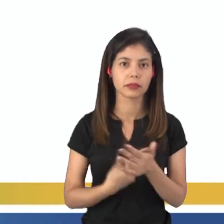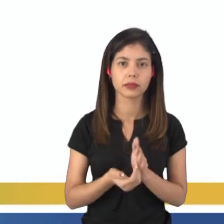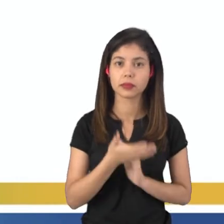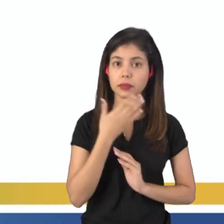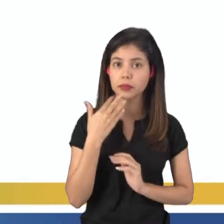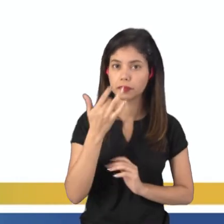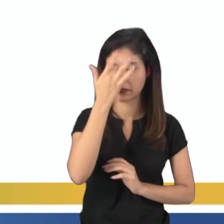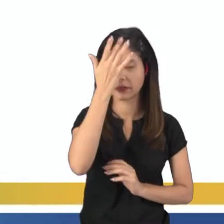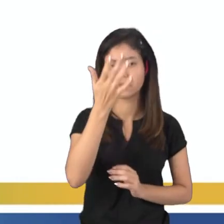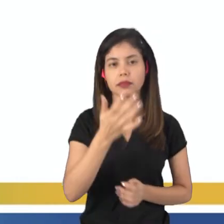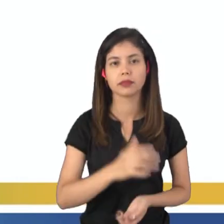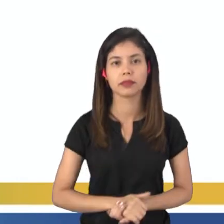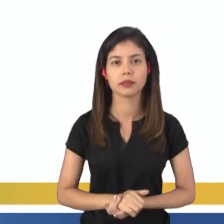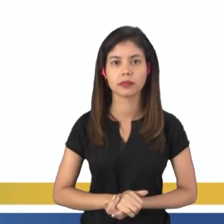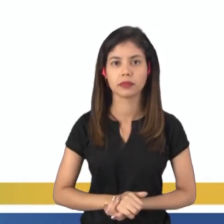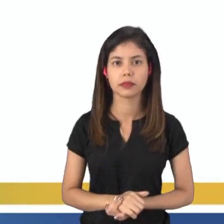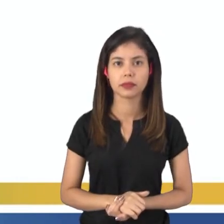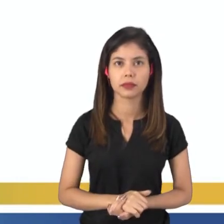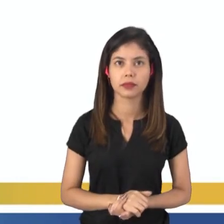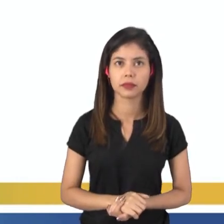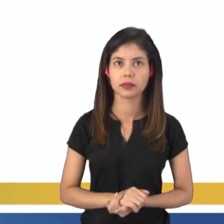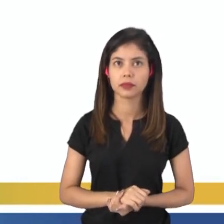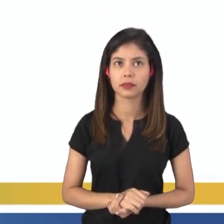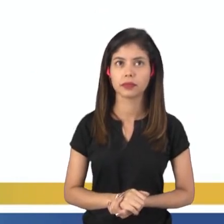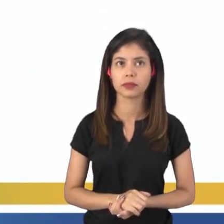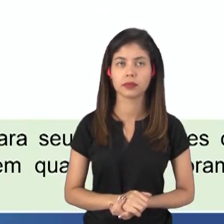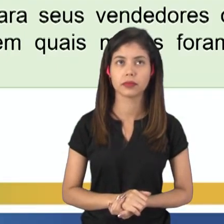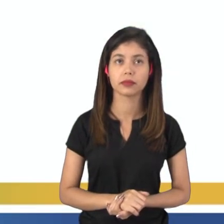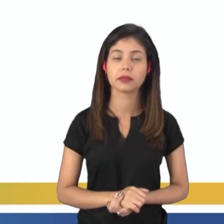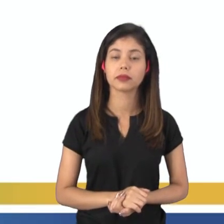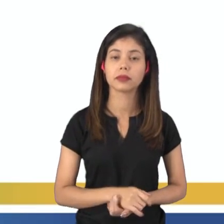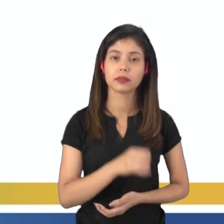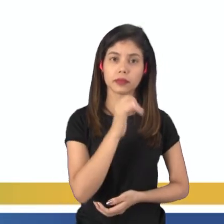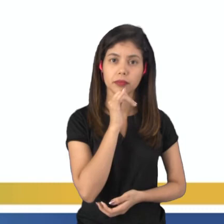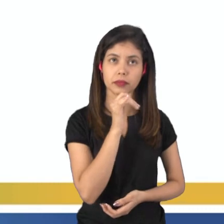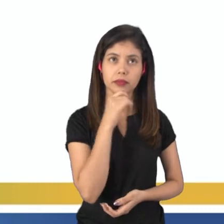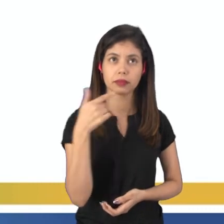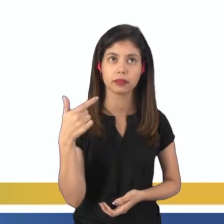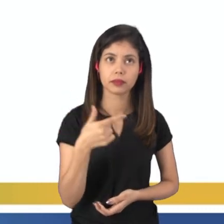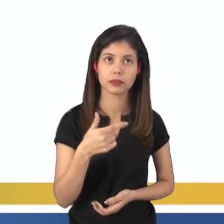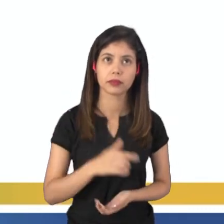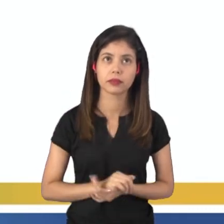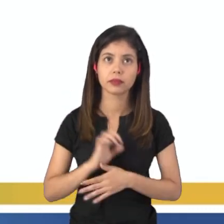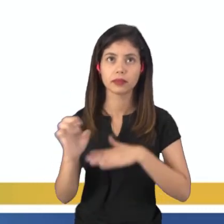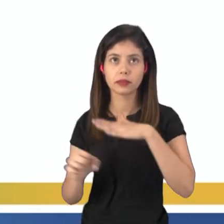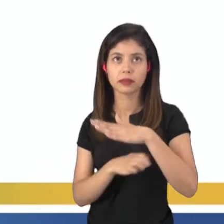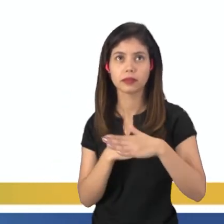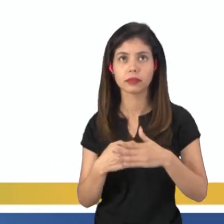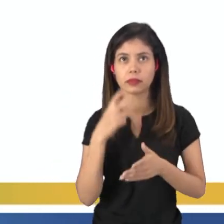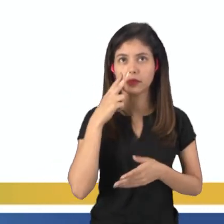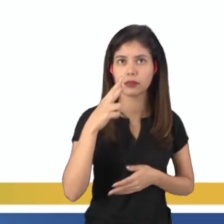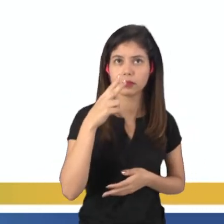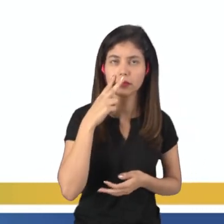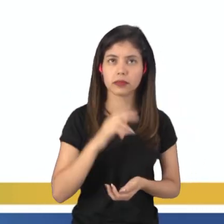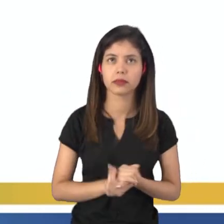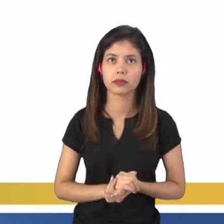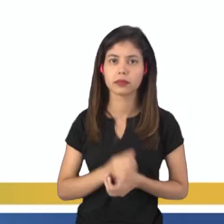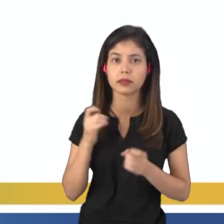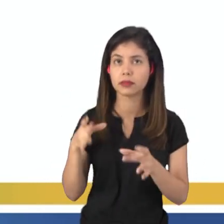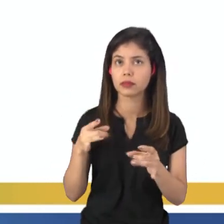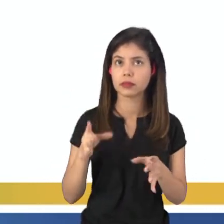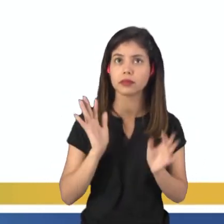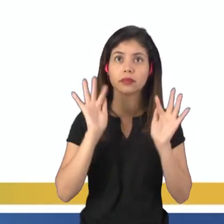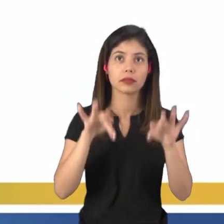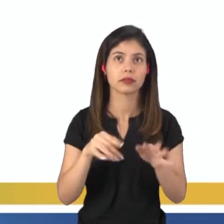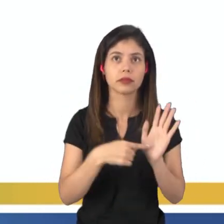maior facilidade. Então, vamos aí para um outro exemplo. Exemplo número 2. Uma empresa decidiu registrar suas